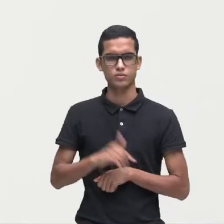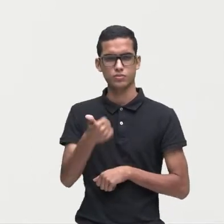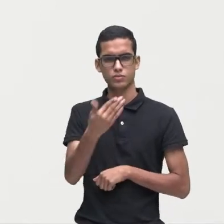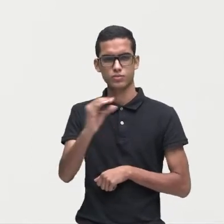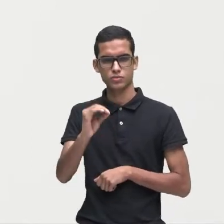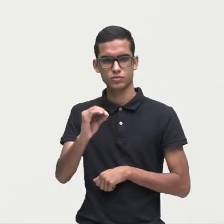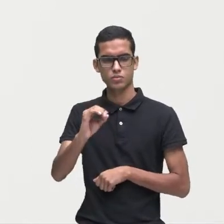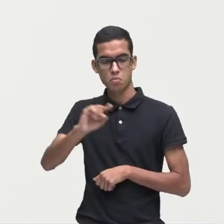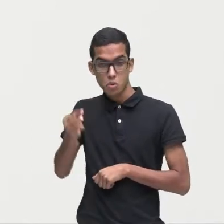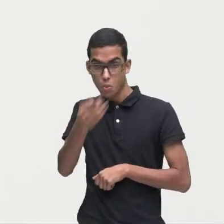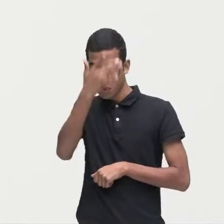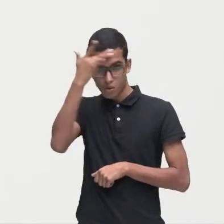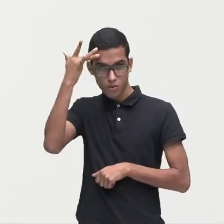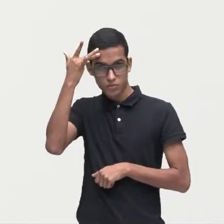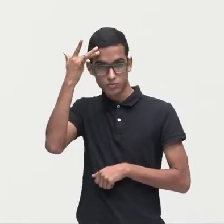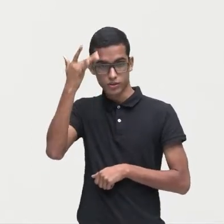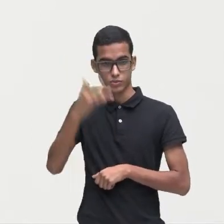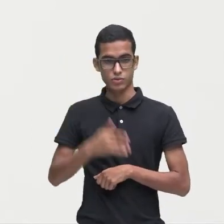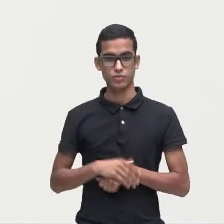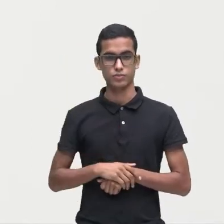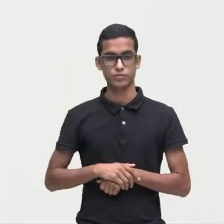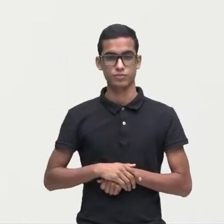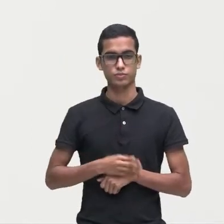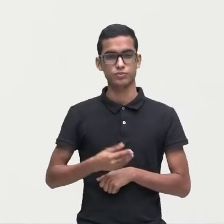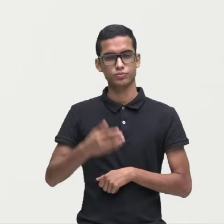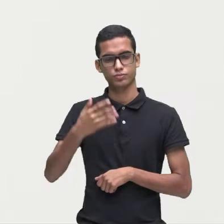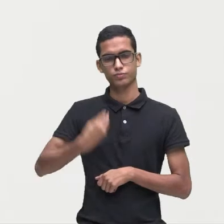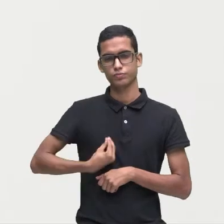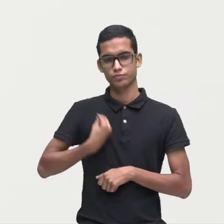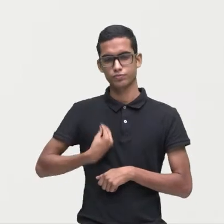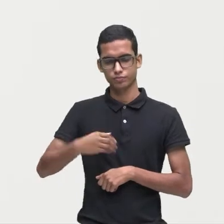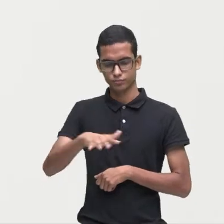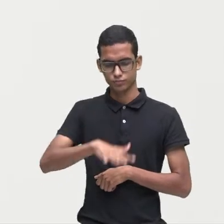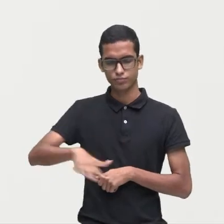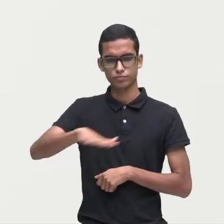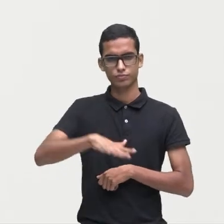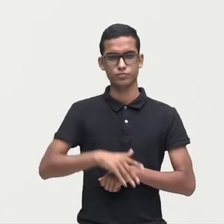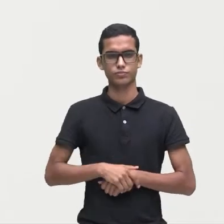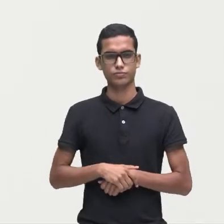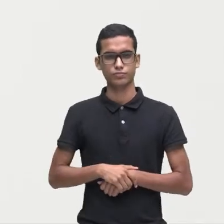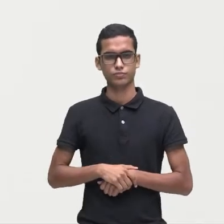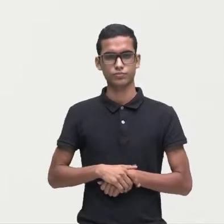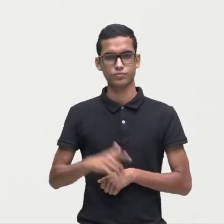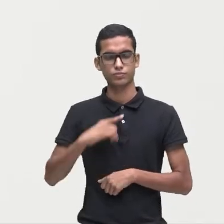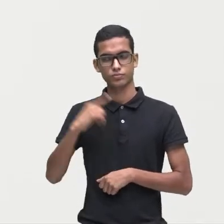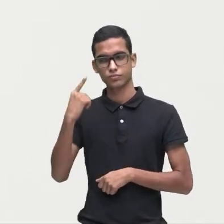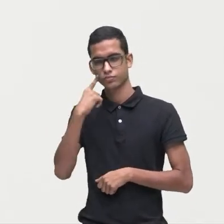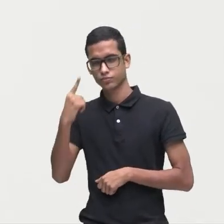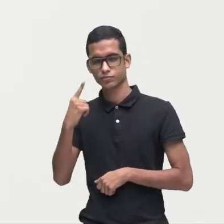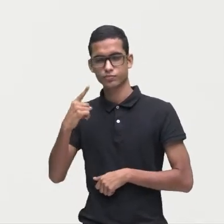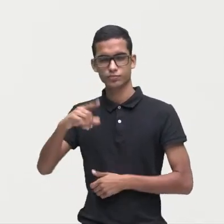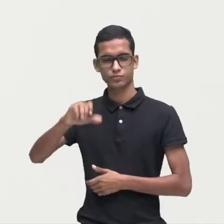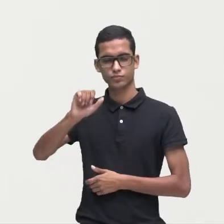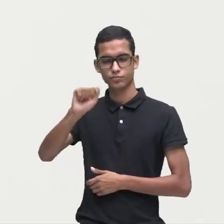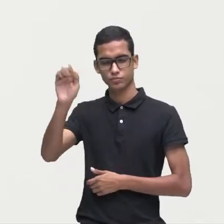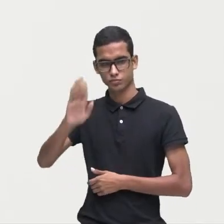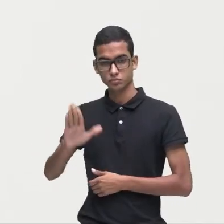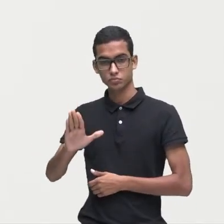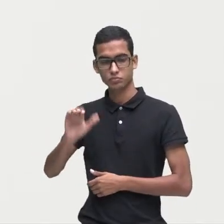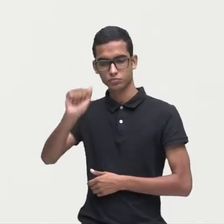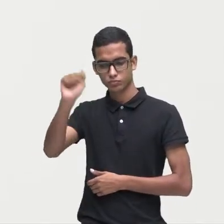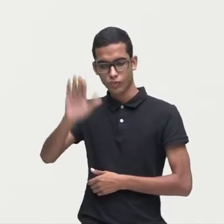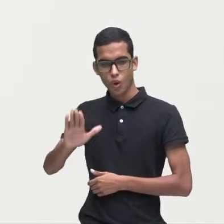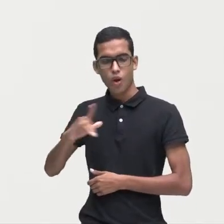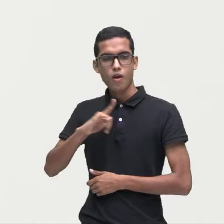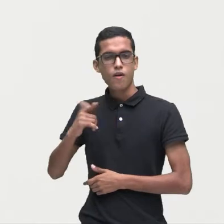Nordeste, que o Nordeste também tem uma grande concentração de pessoas. No nosso mapa, basicamente, você observa alguns